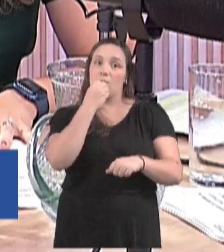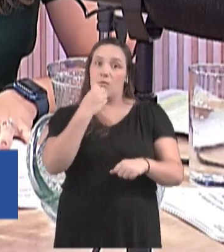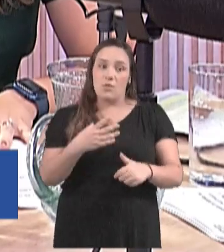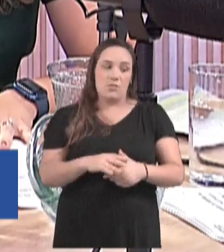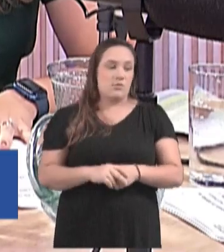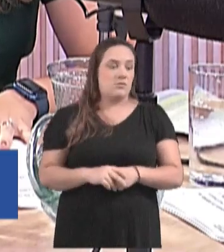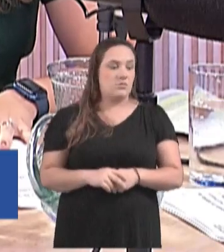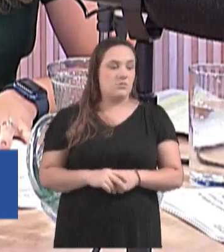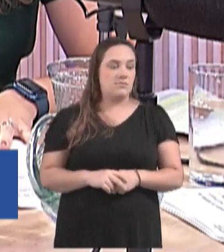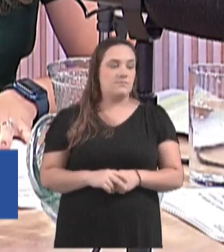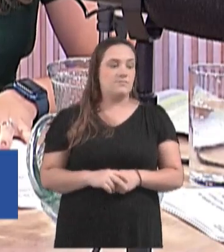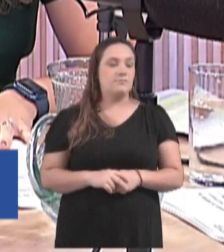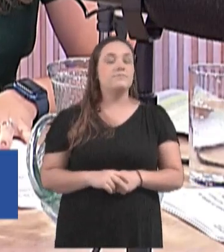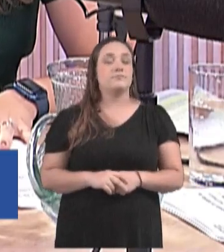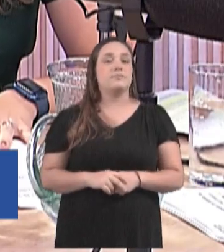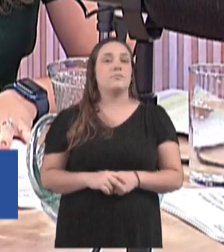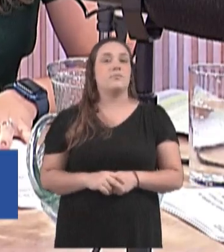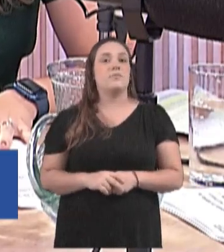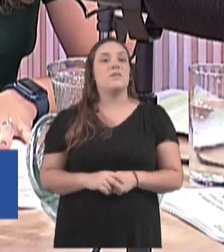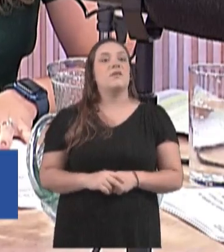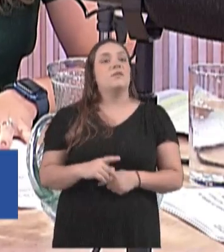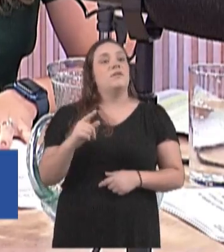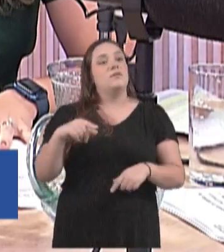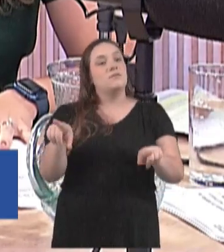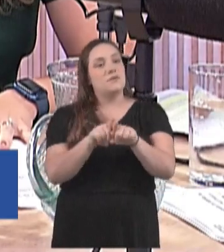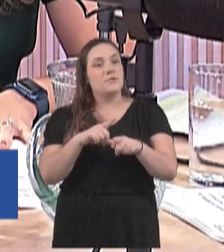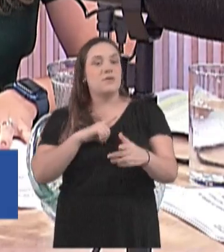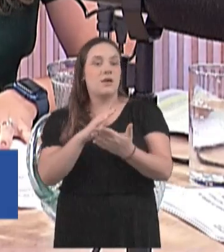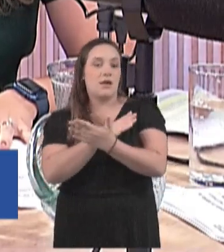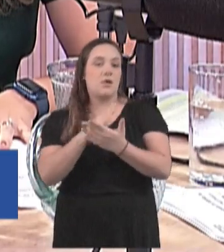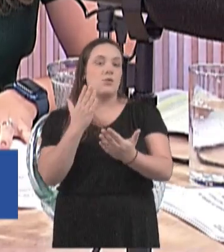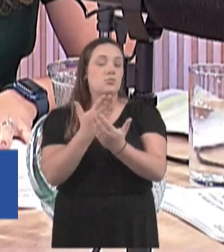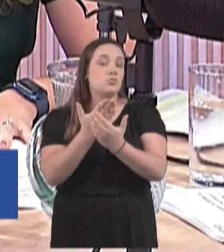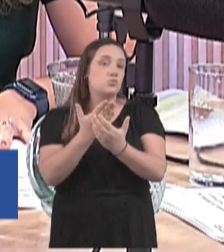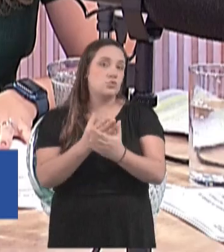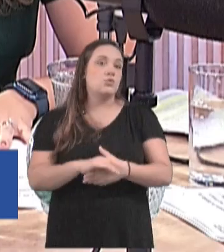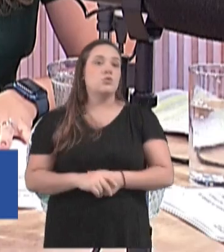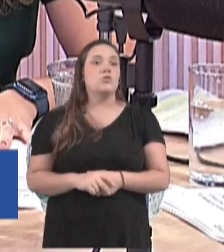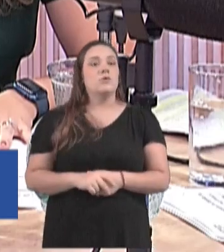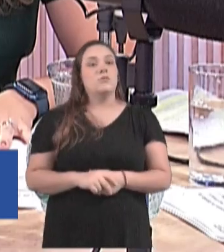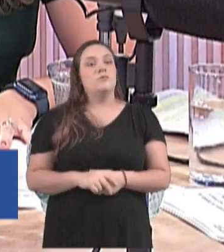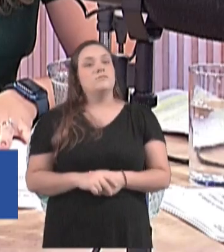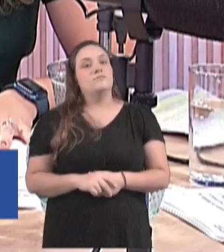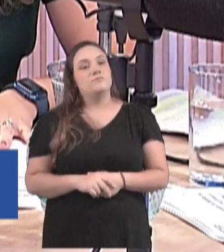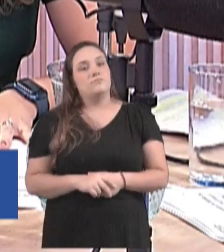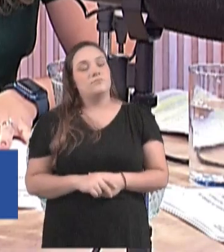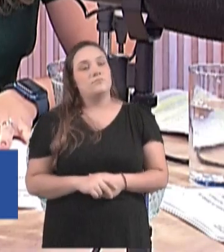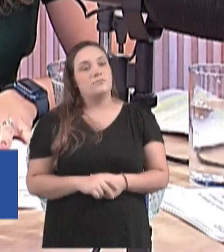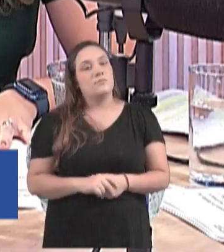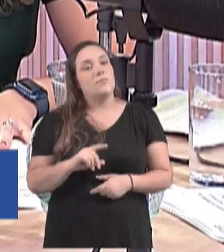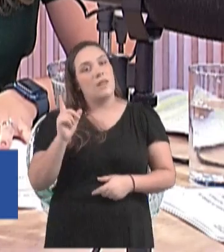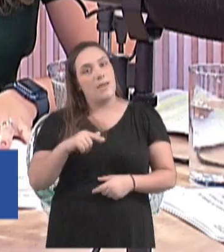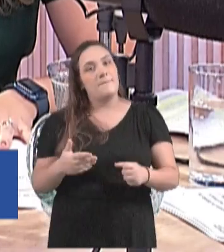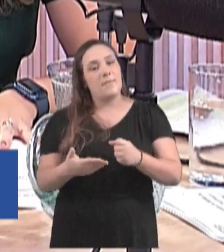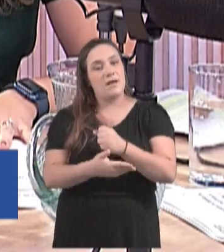a qualidade e quantidade do rio. Então, a gente faz alguns estudos que servem como base para nossas